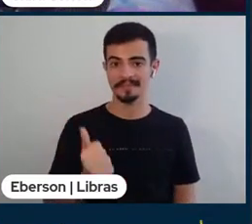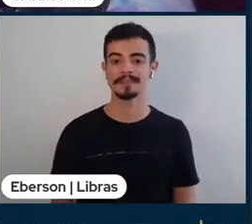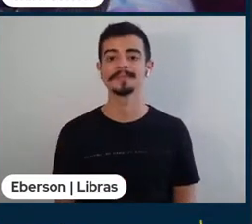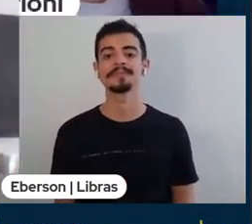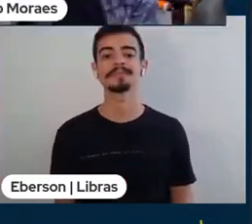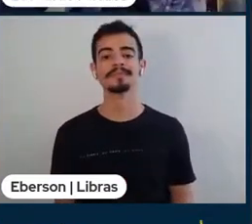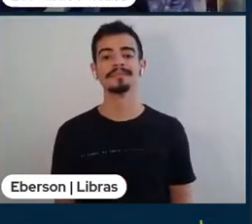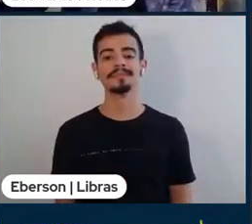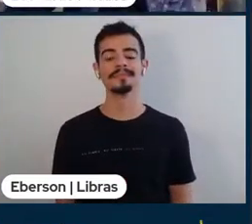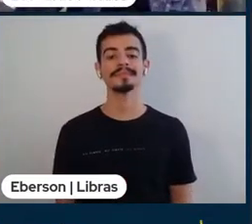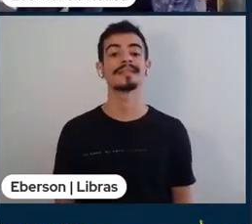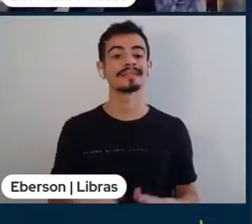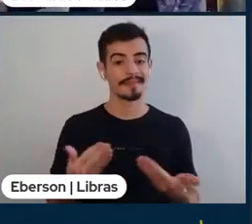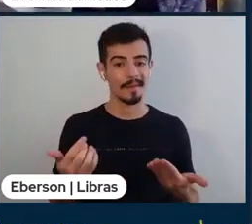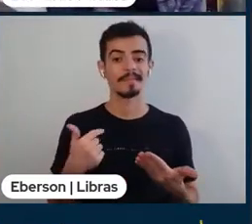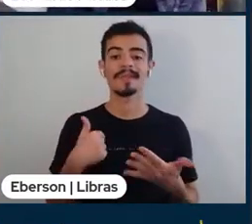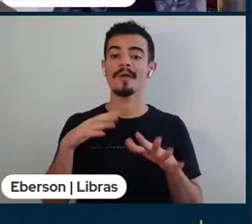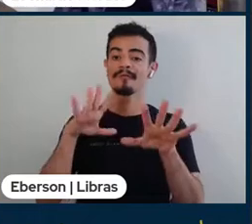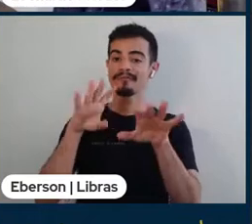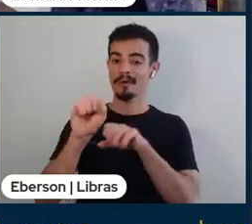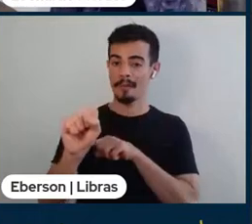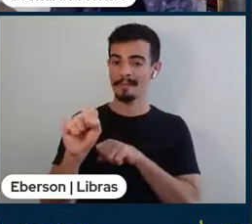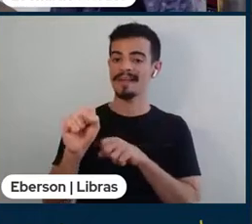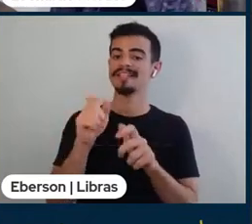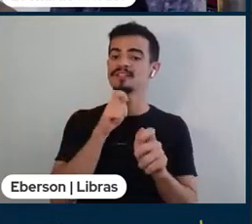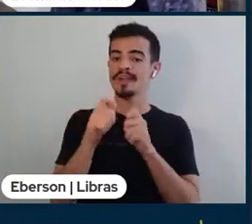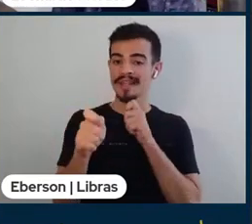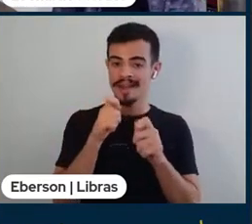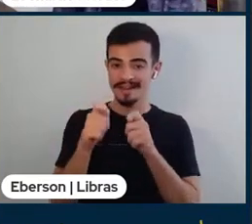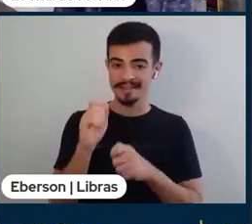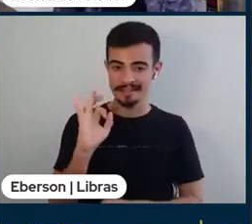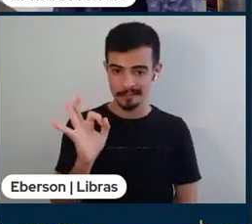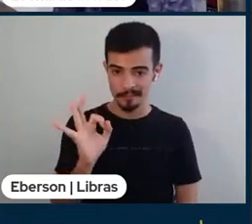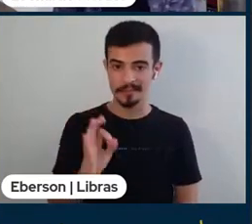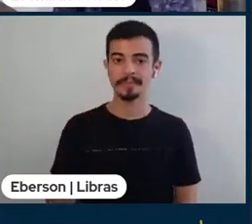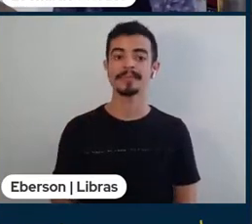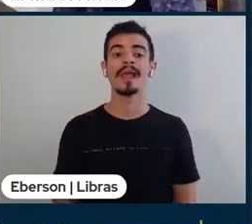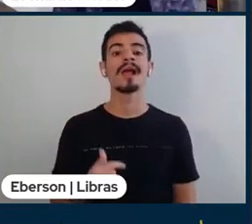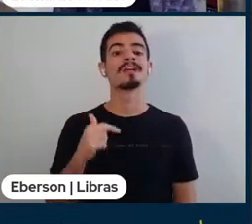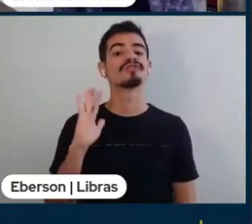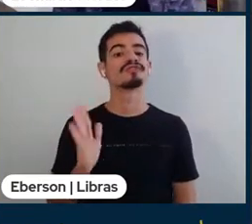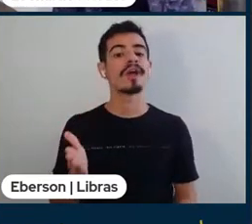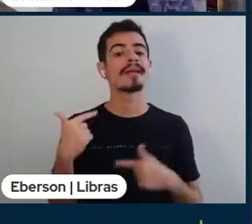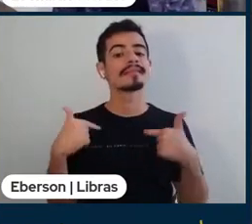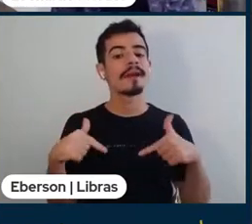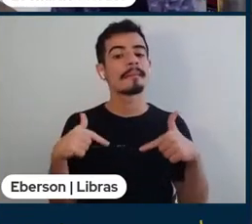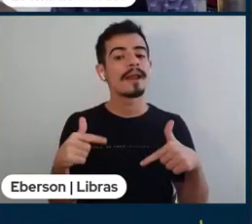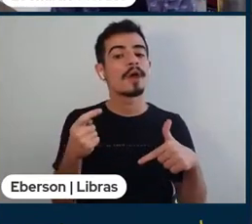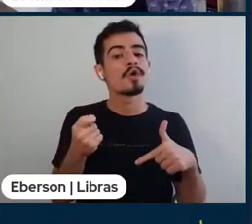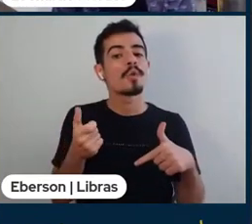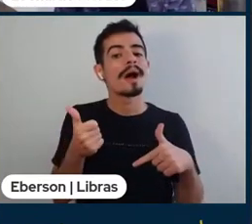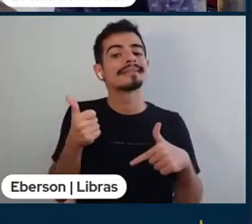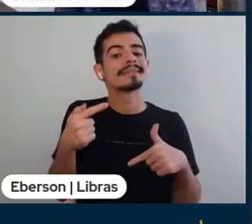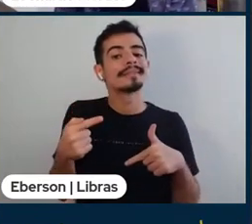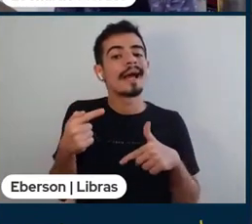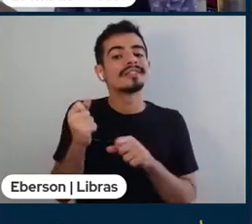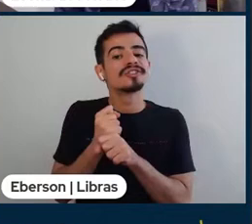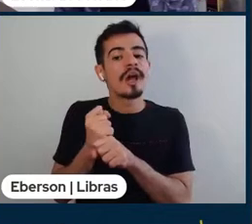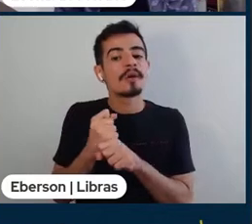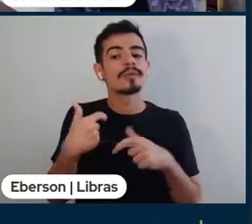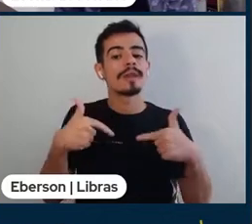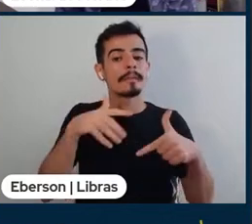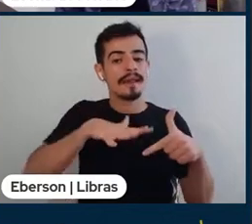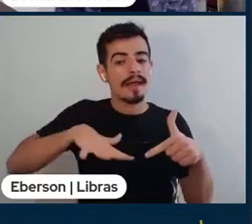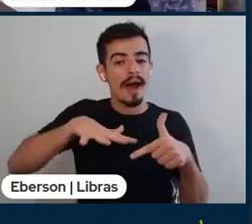antecipei que eu sou formada em jornalismo. Eu trabalhei por quase 7 anos como repórter. Fui repórter